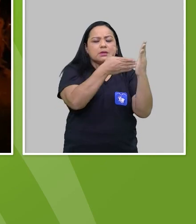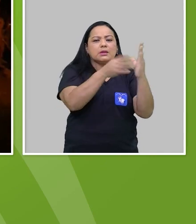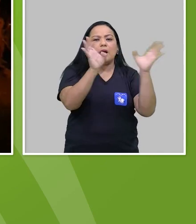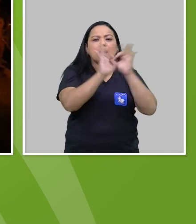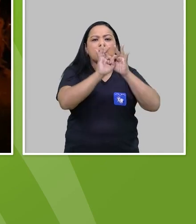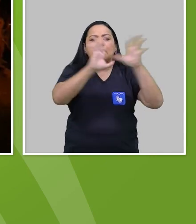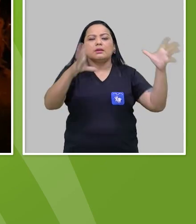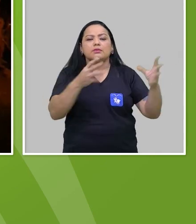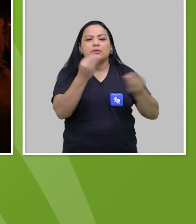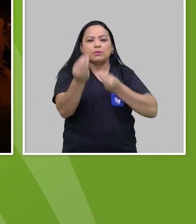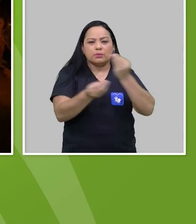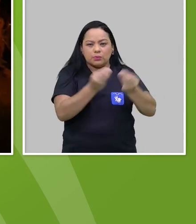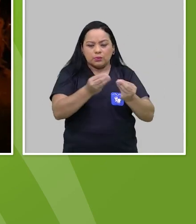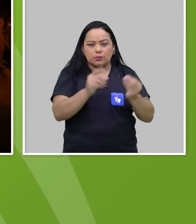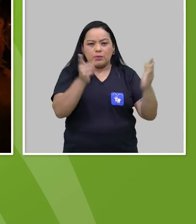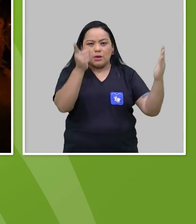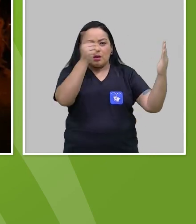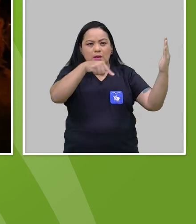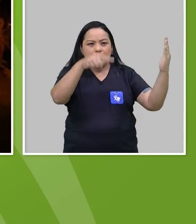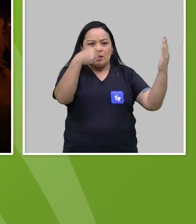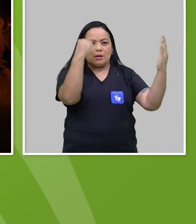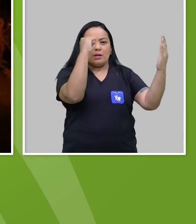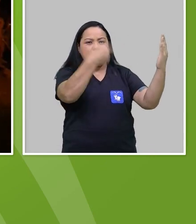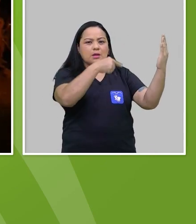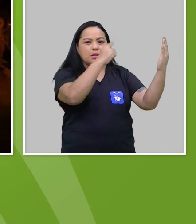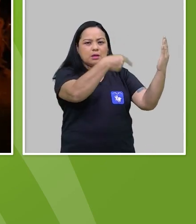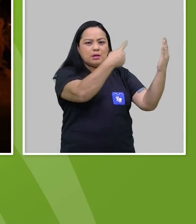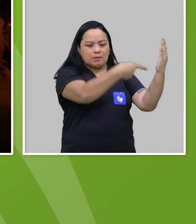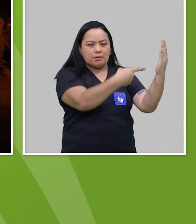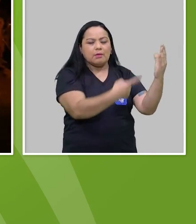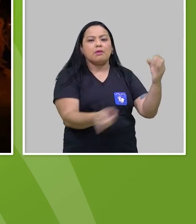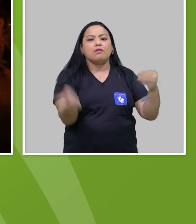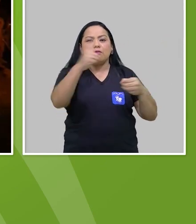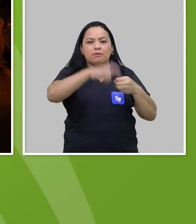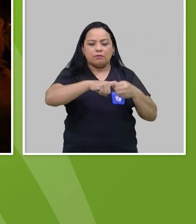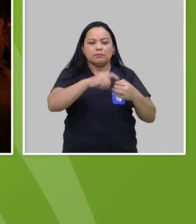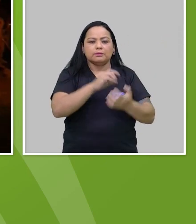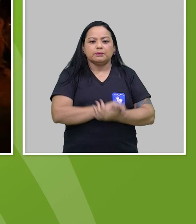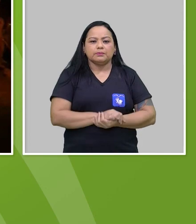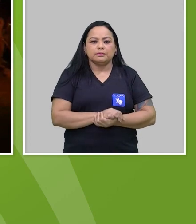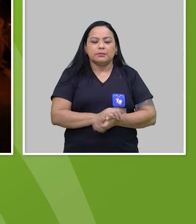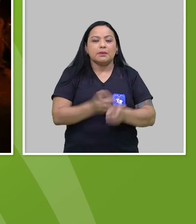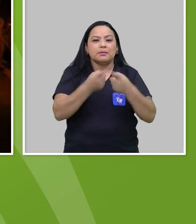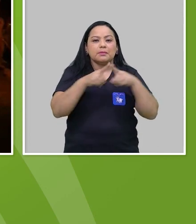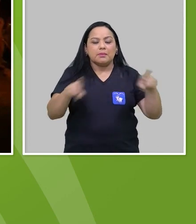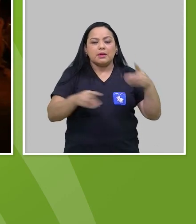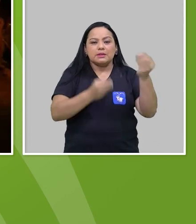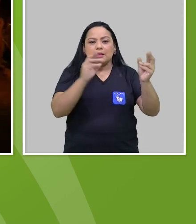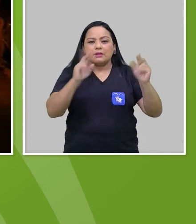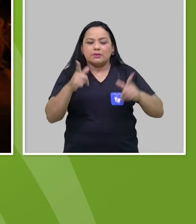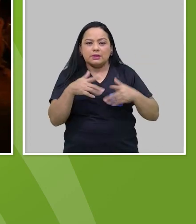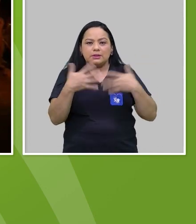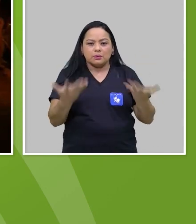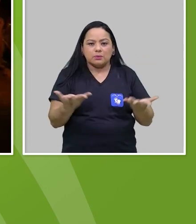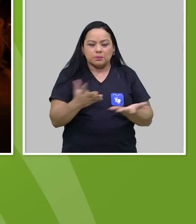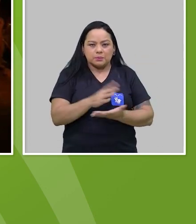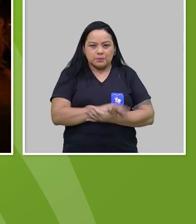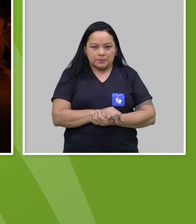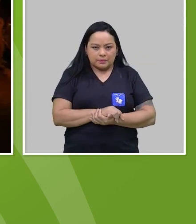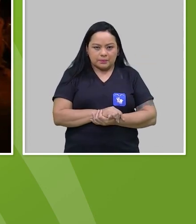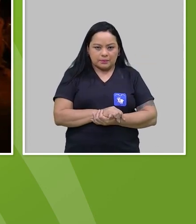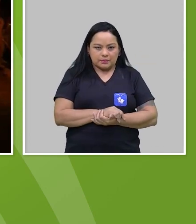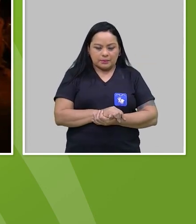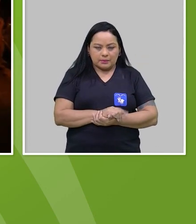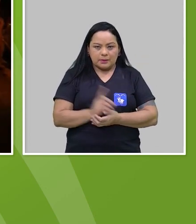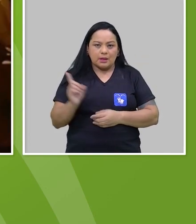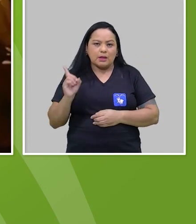permitir que essa onda volte. Só que qual é a diferença, ó? Ela